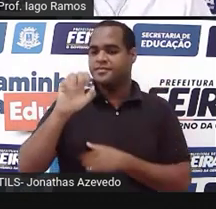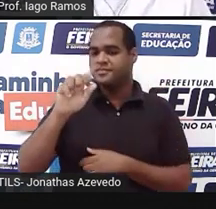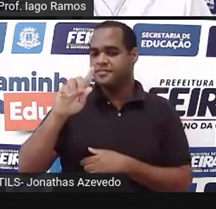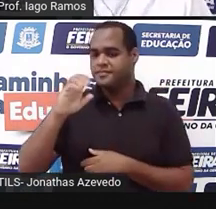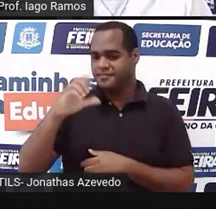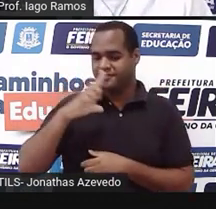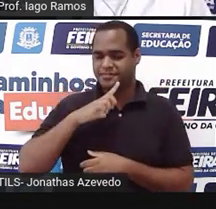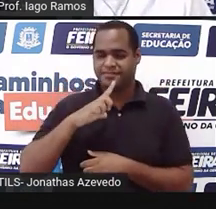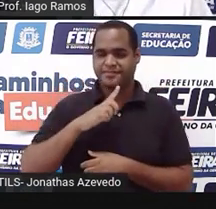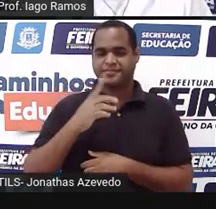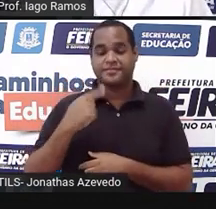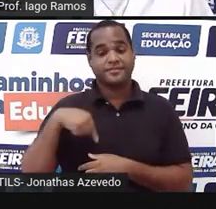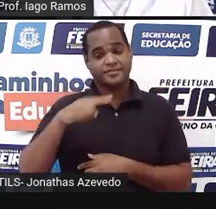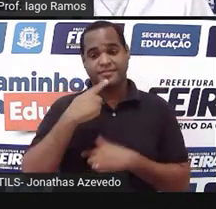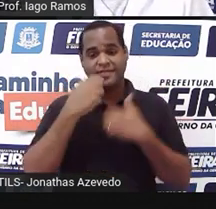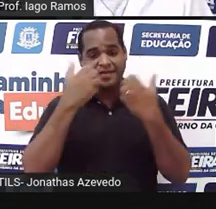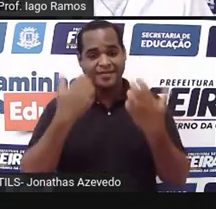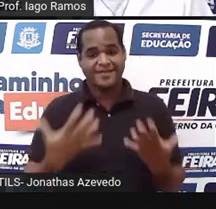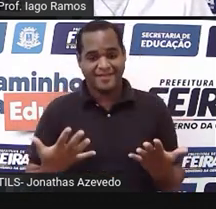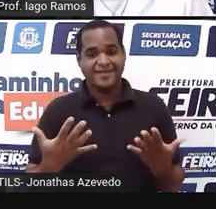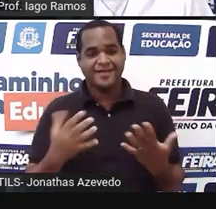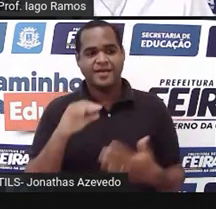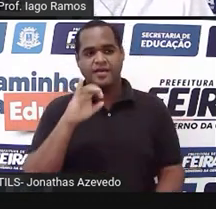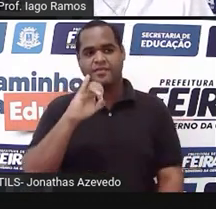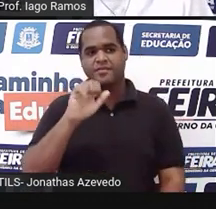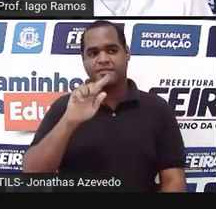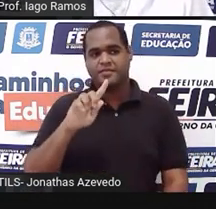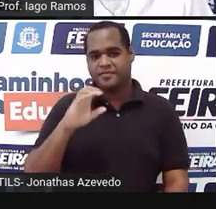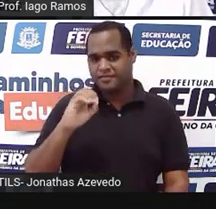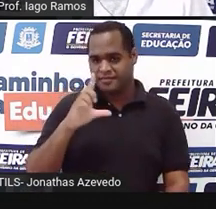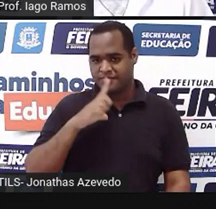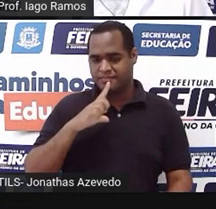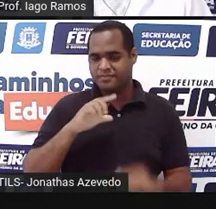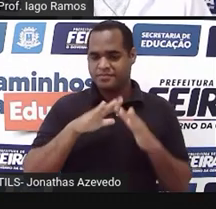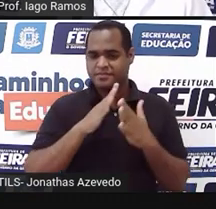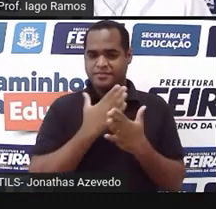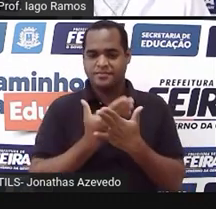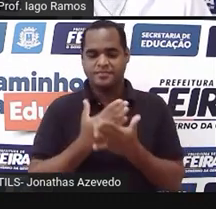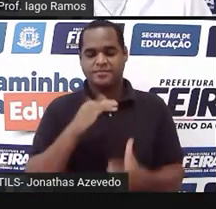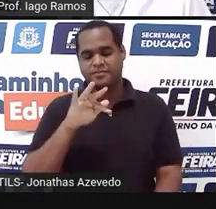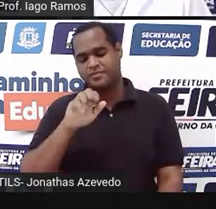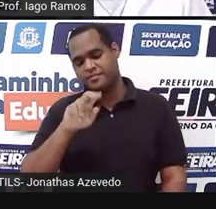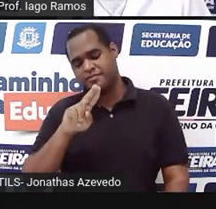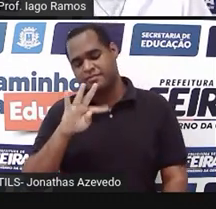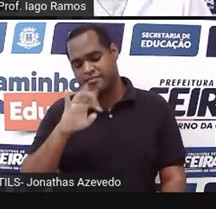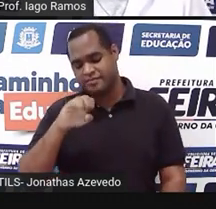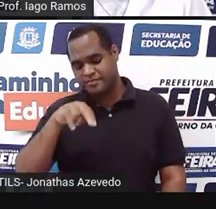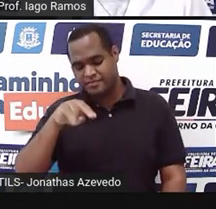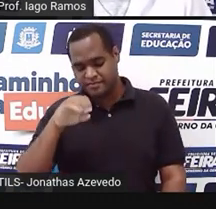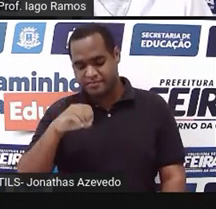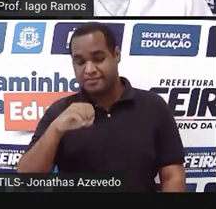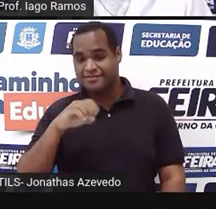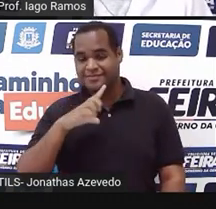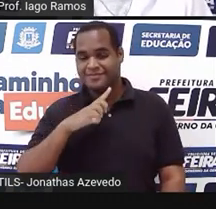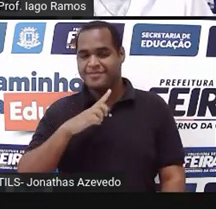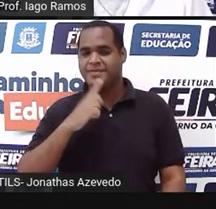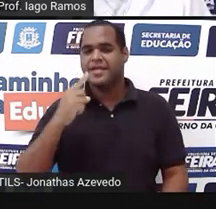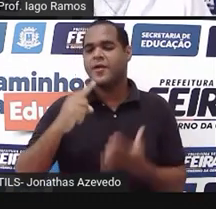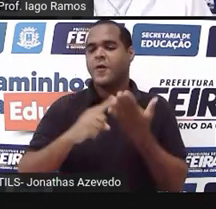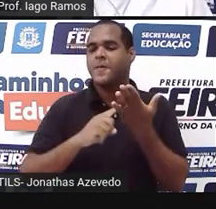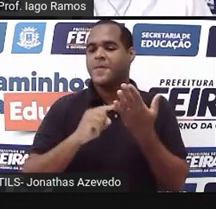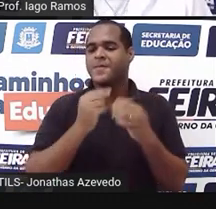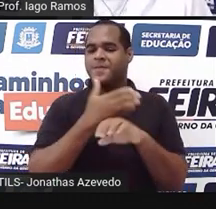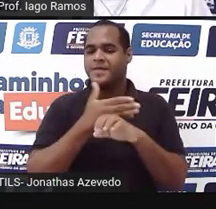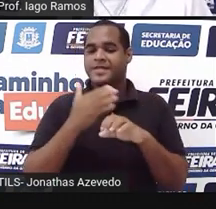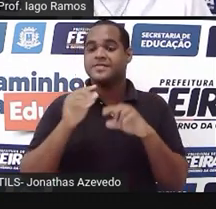Iago Ramos é esse que tá falando aqui o professor já vamos vendo a Escola Municipal Faustino Dias Lima Eu tenho